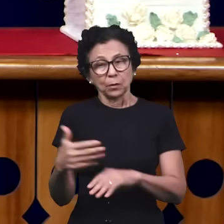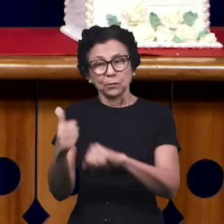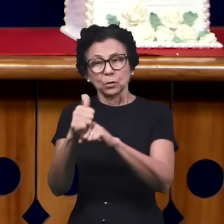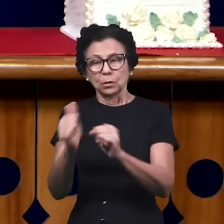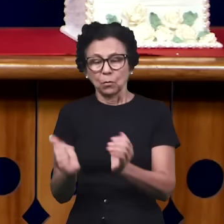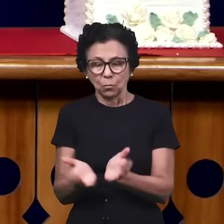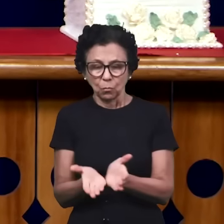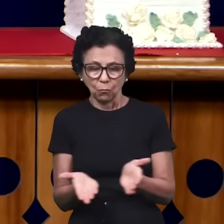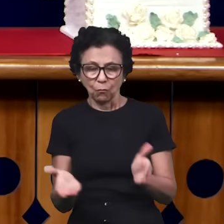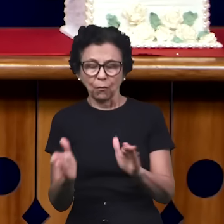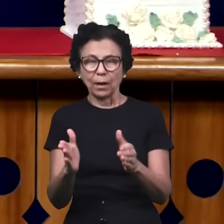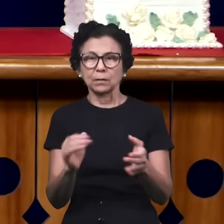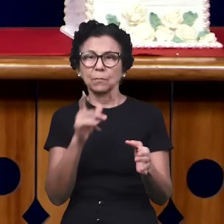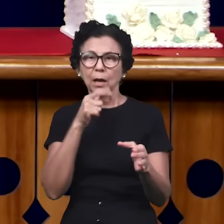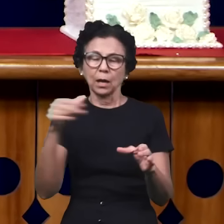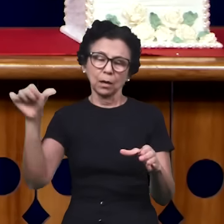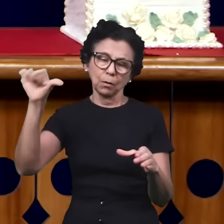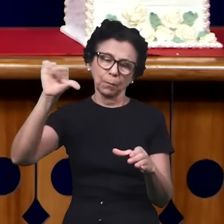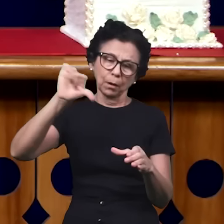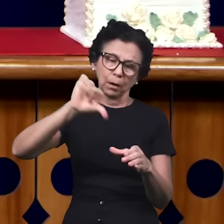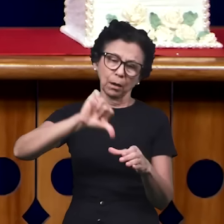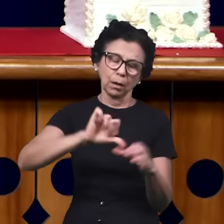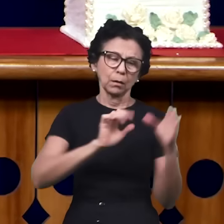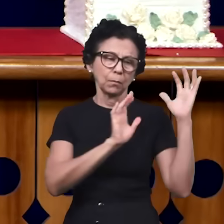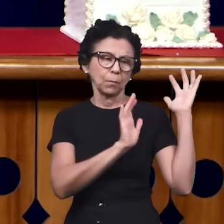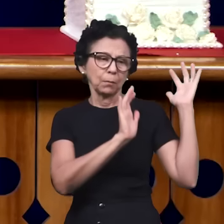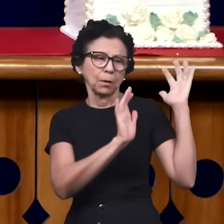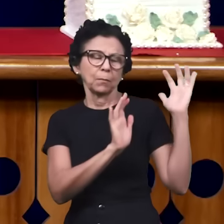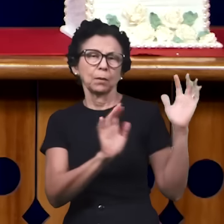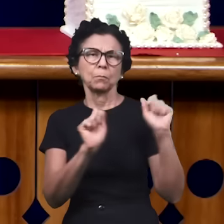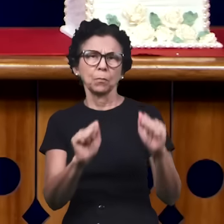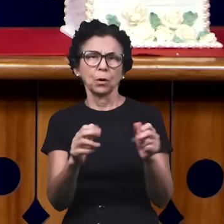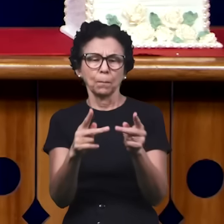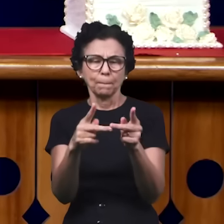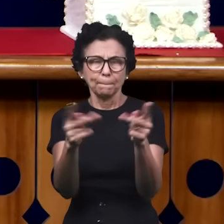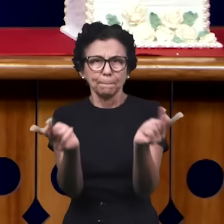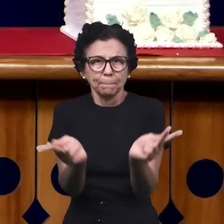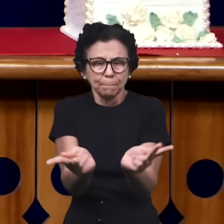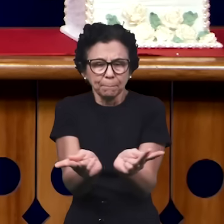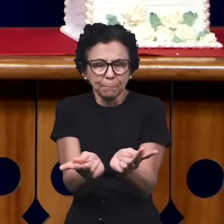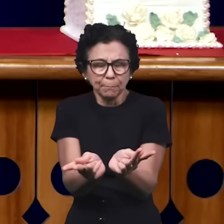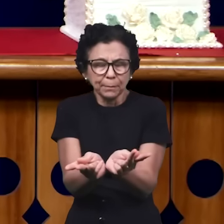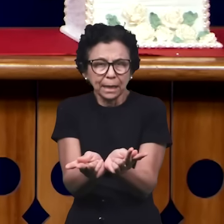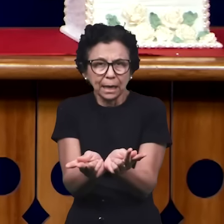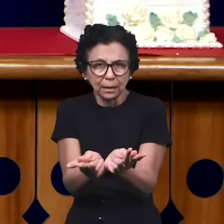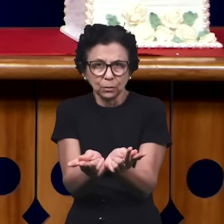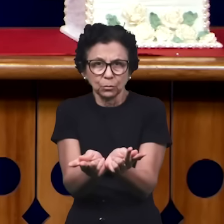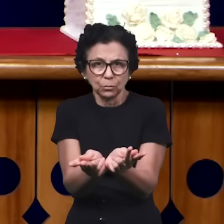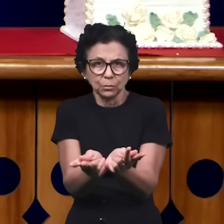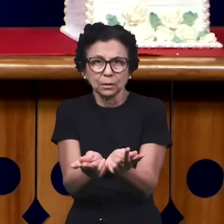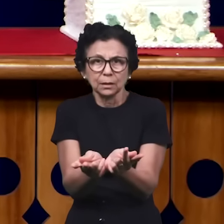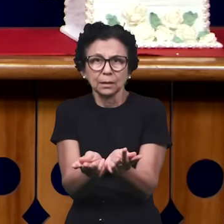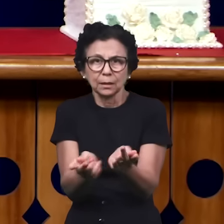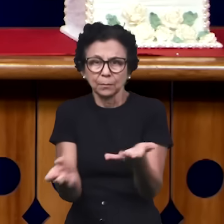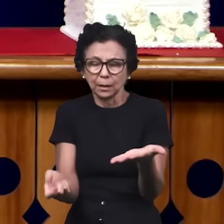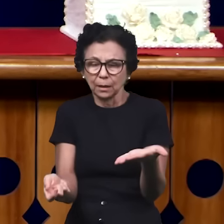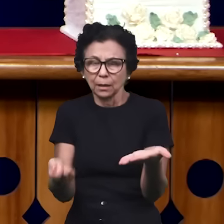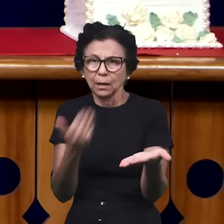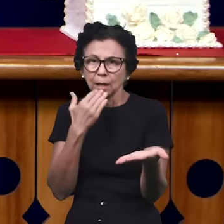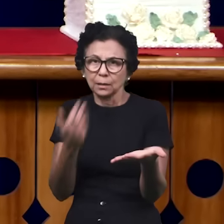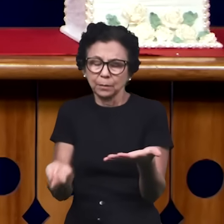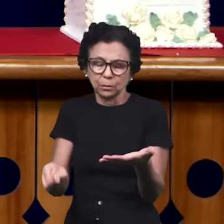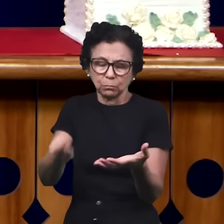para transportar comida, ele faz ali a forma com que está na mente dele. Assim também o Senhor é a nossa vida. Ele faz de